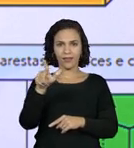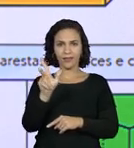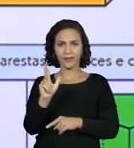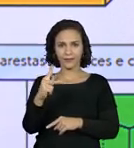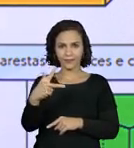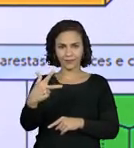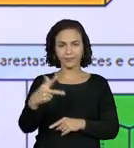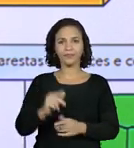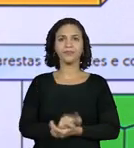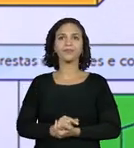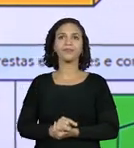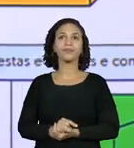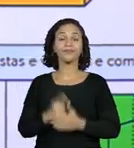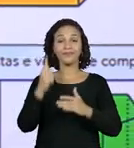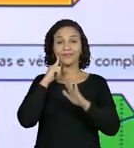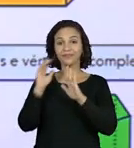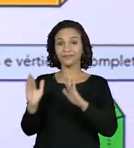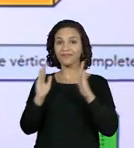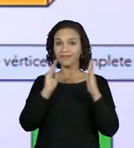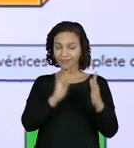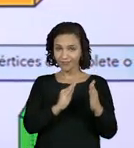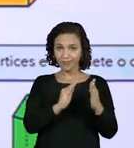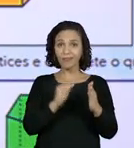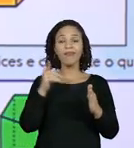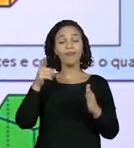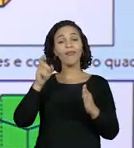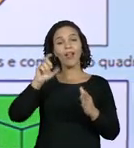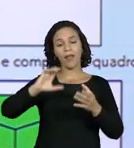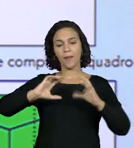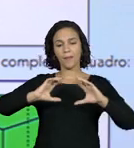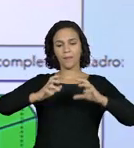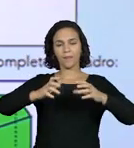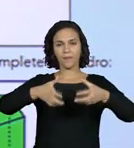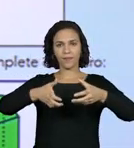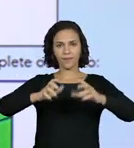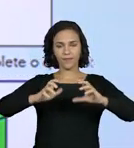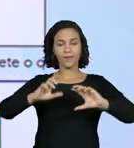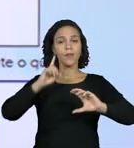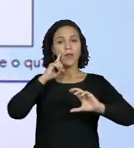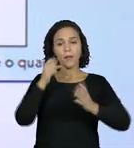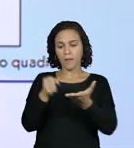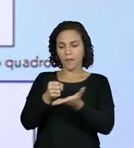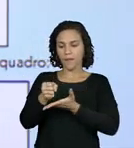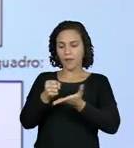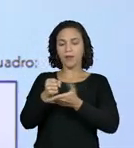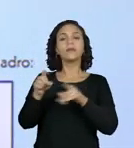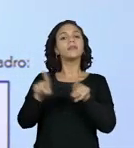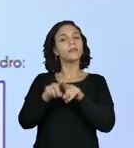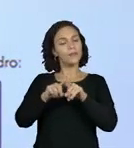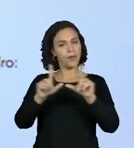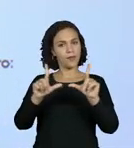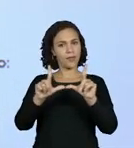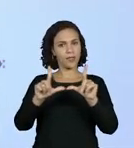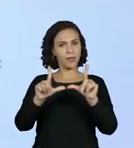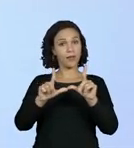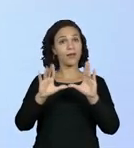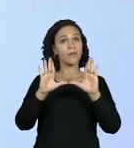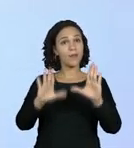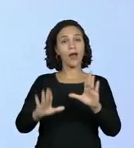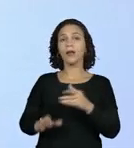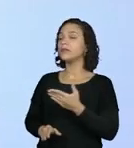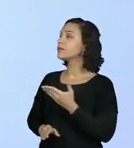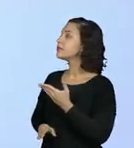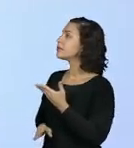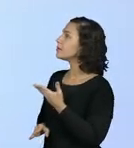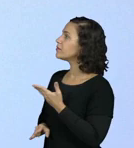ladinho? O próximo. Esse é um prisma, turma. Ele tem a base quadrada também. Só que essas faces aqui têm um